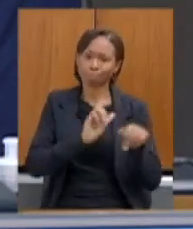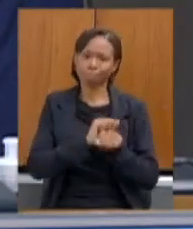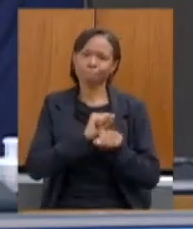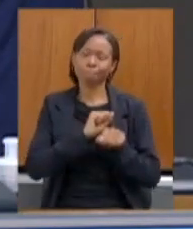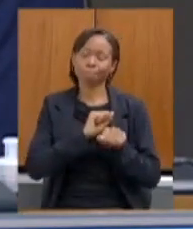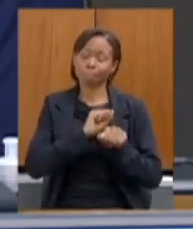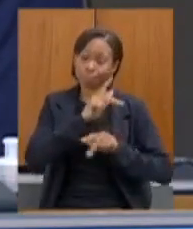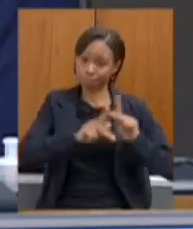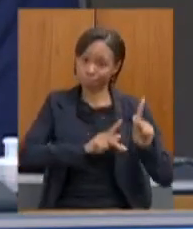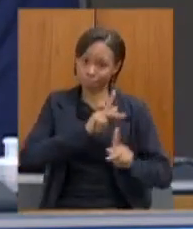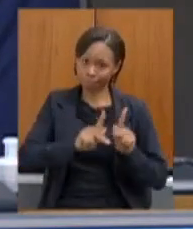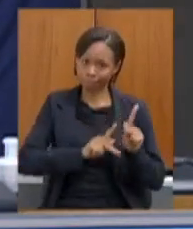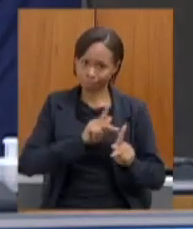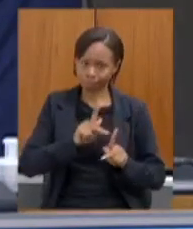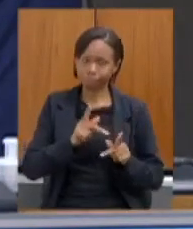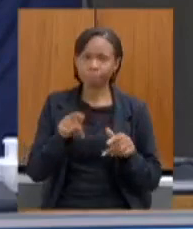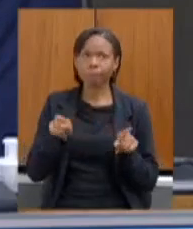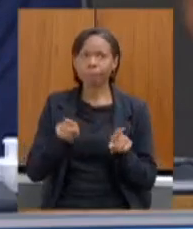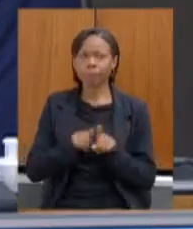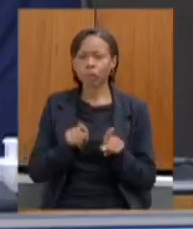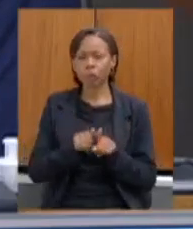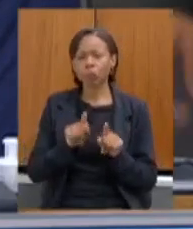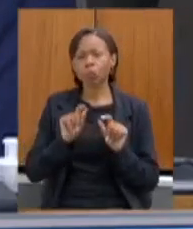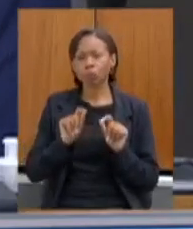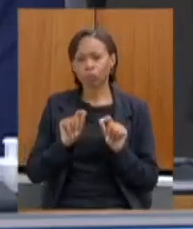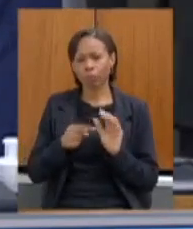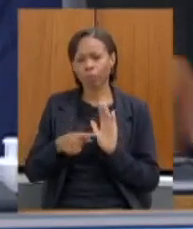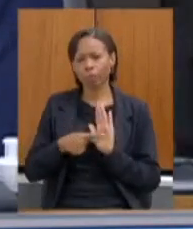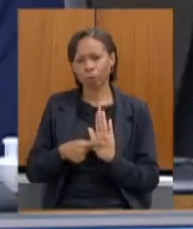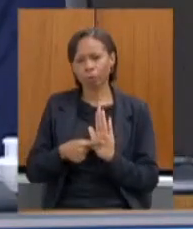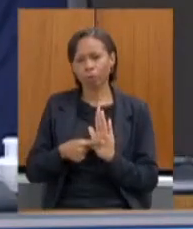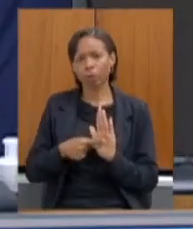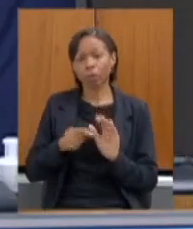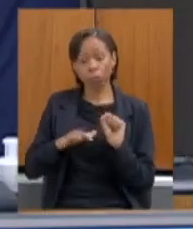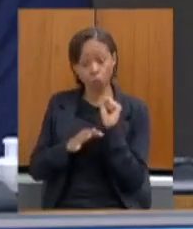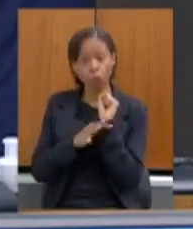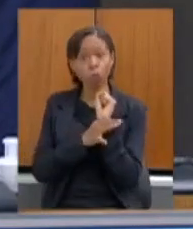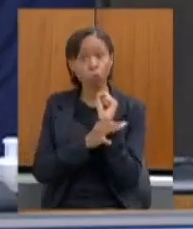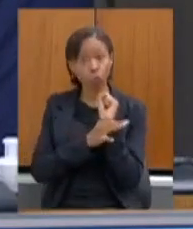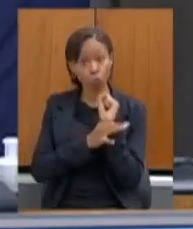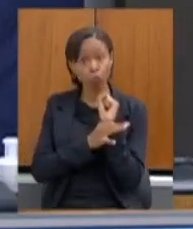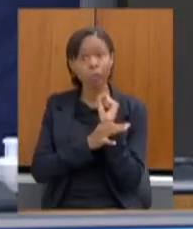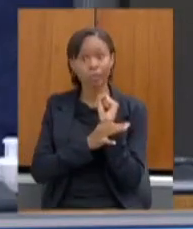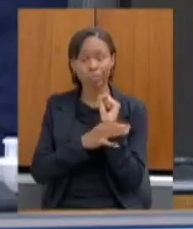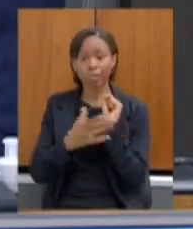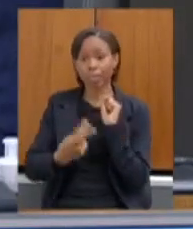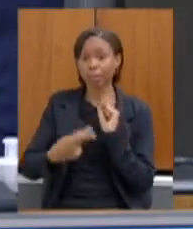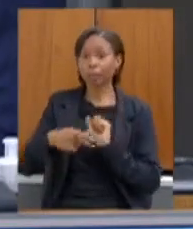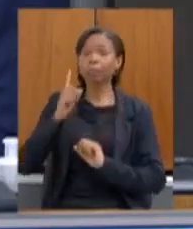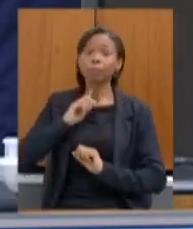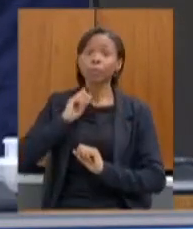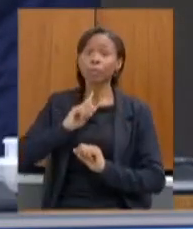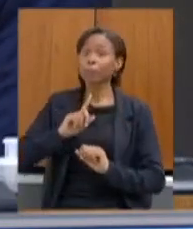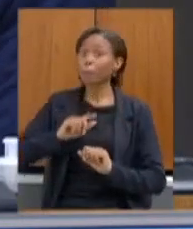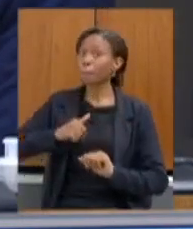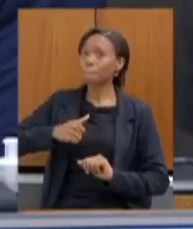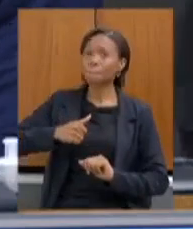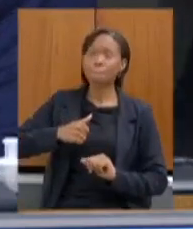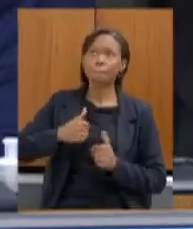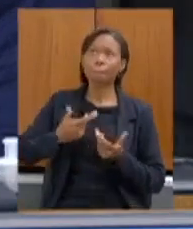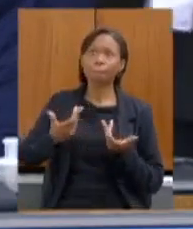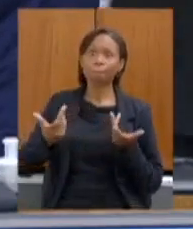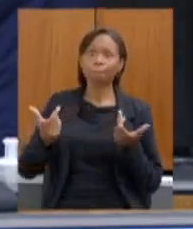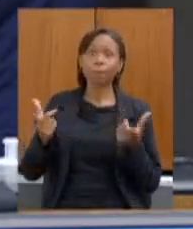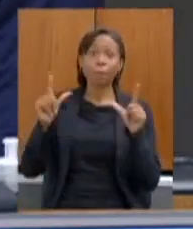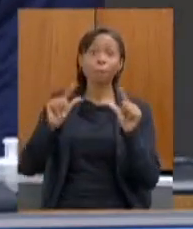Um outro índice que gostaria de apontar é o índice de segurança pública, que Minas Gerais hoje tem um dos menores índices de criminalidade violenta dos